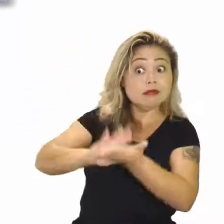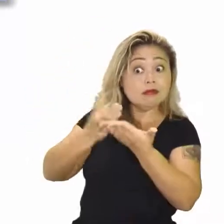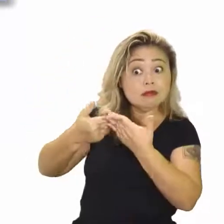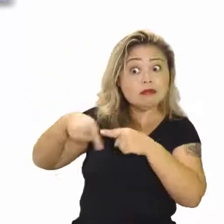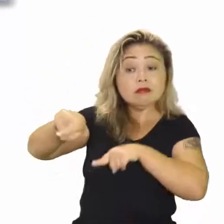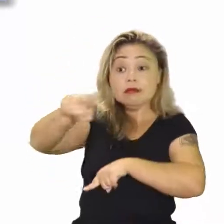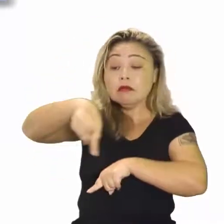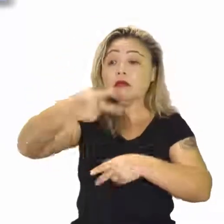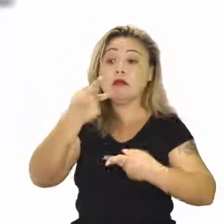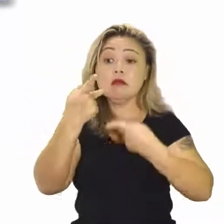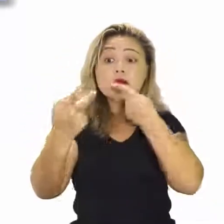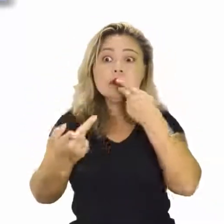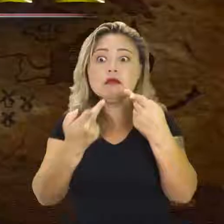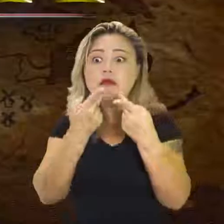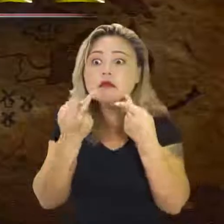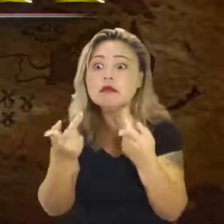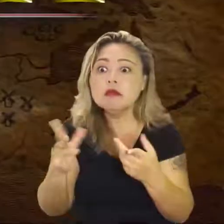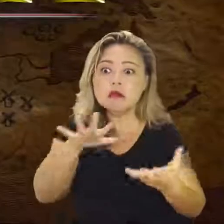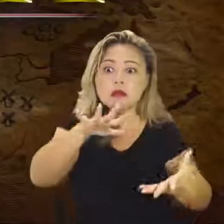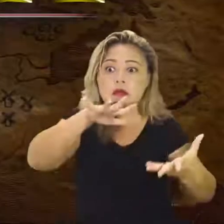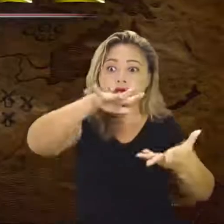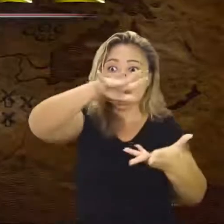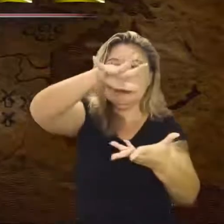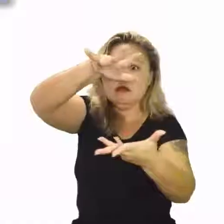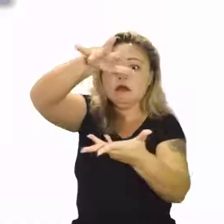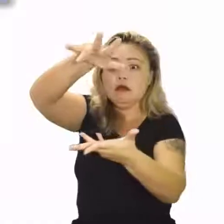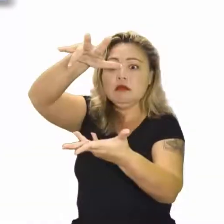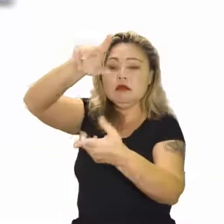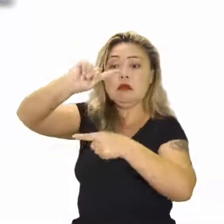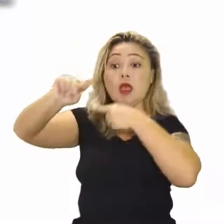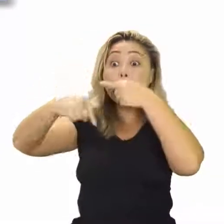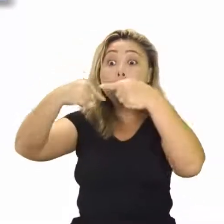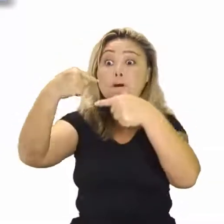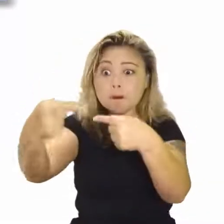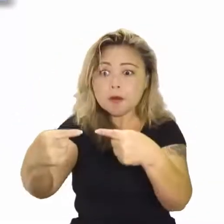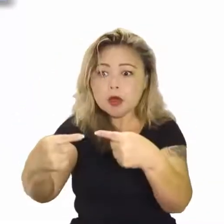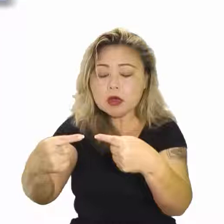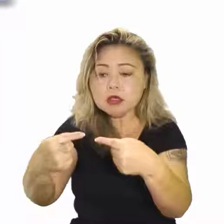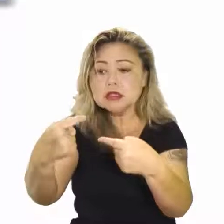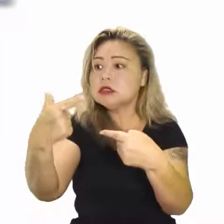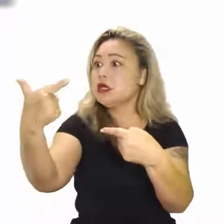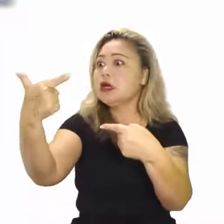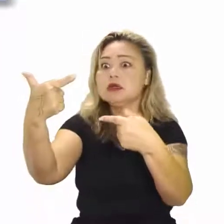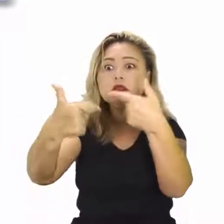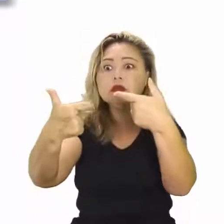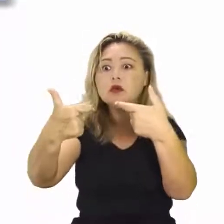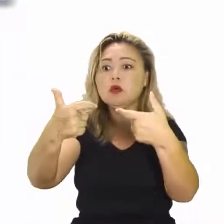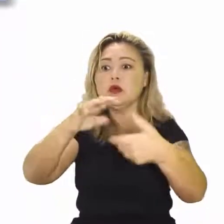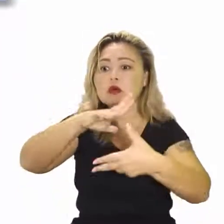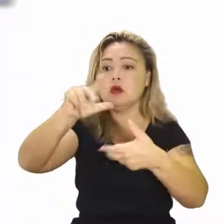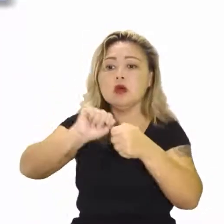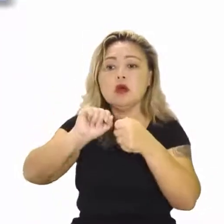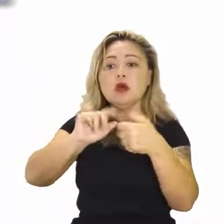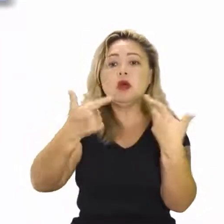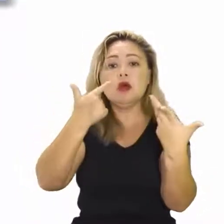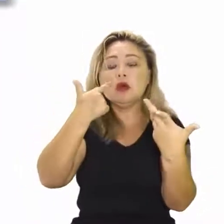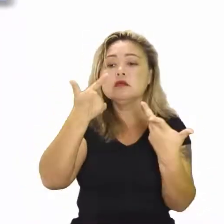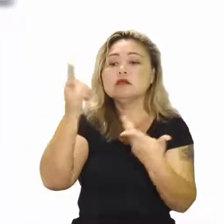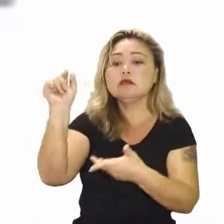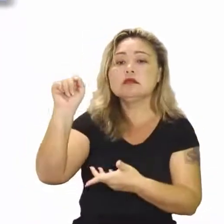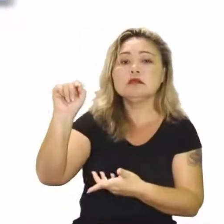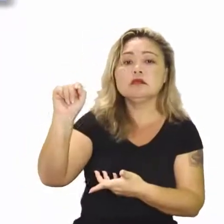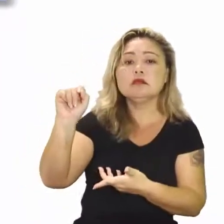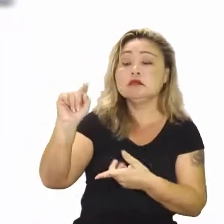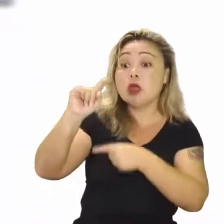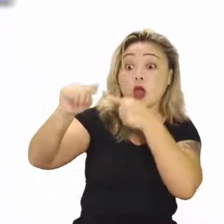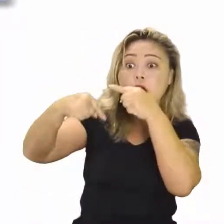estaremos com vocês falando desse mundo pós a Segunda Guerra Mundial. O que acontece? Vamos colocar aqui a canetinha.